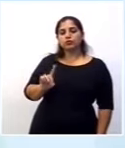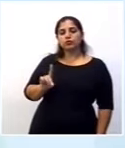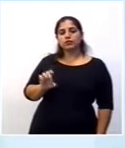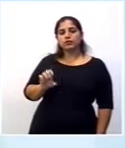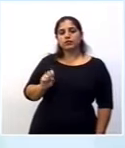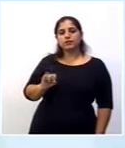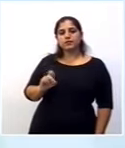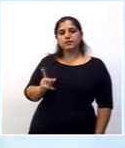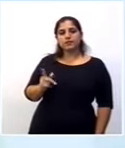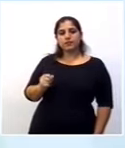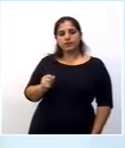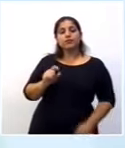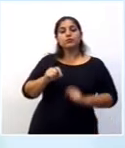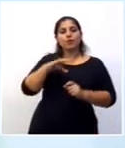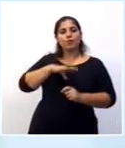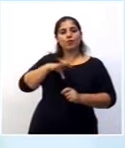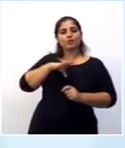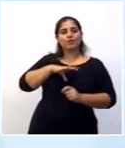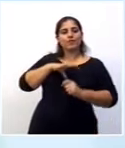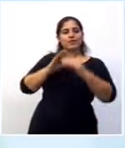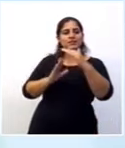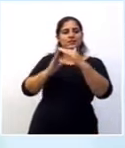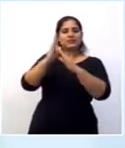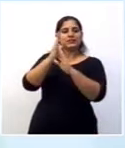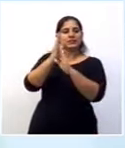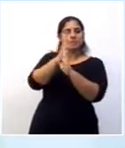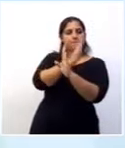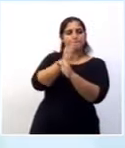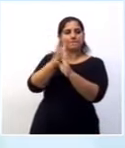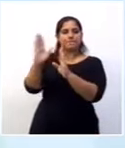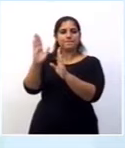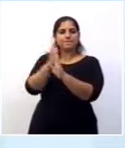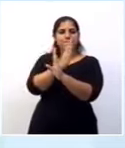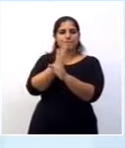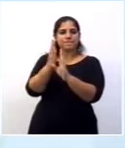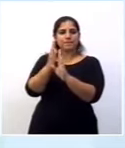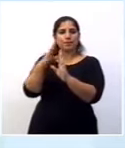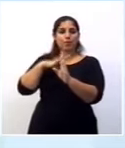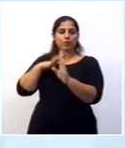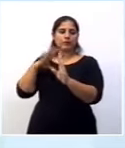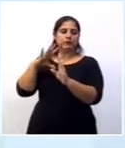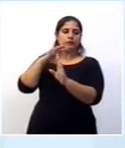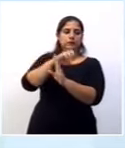a expansão portuguesa, né? Ultrapassando essa linha.